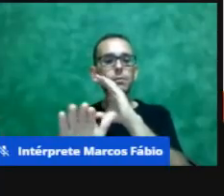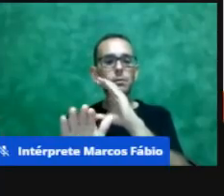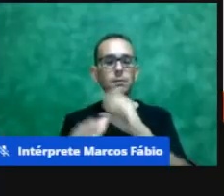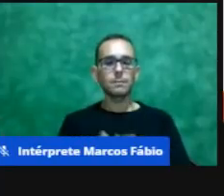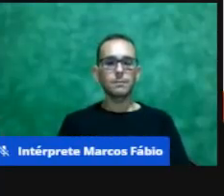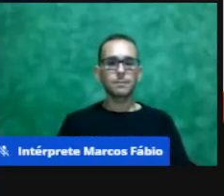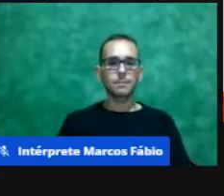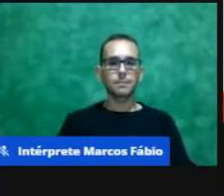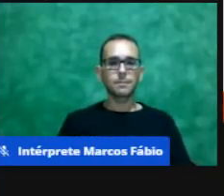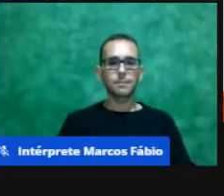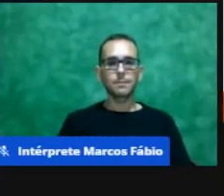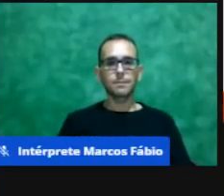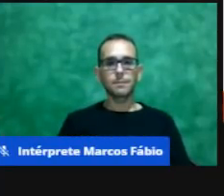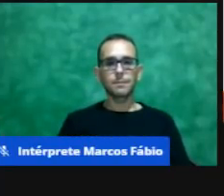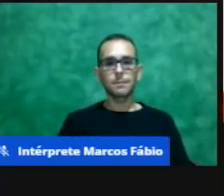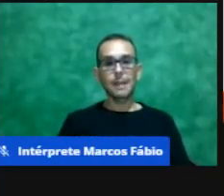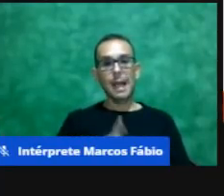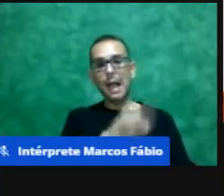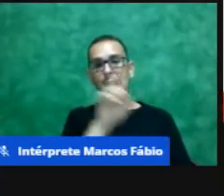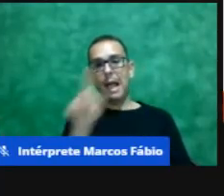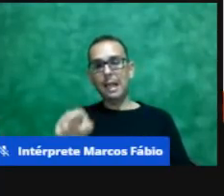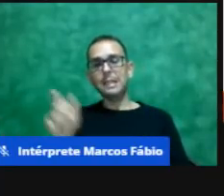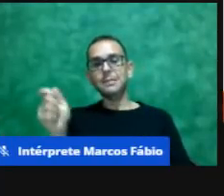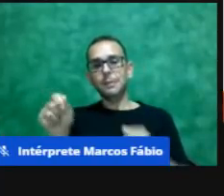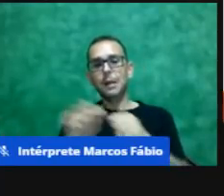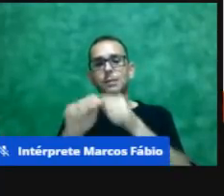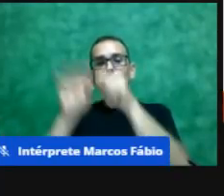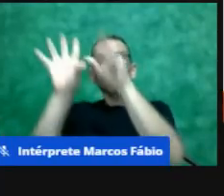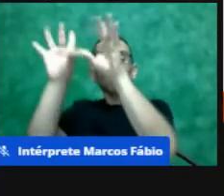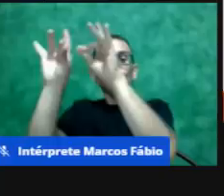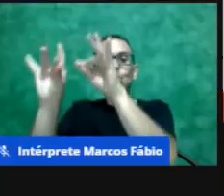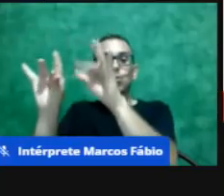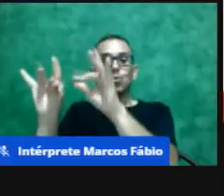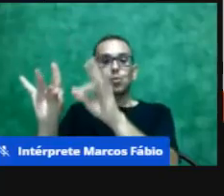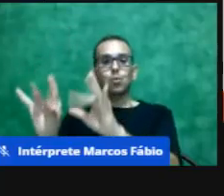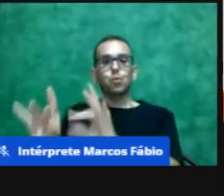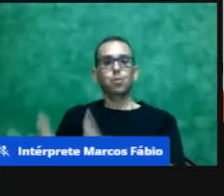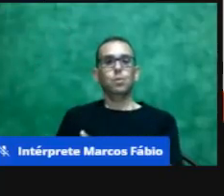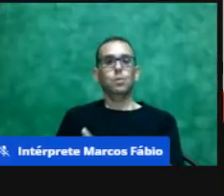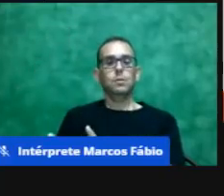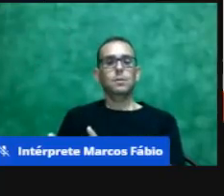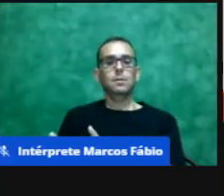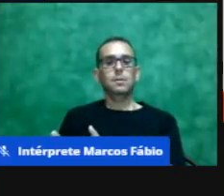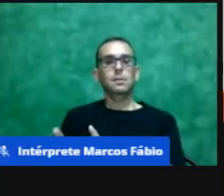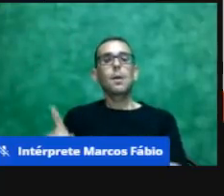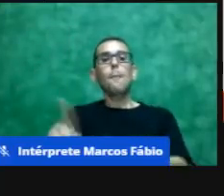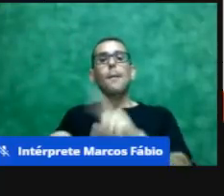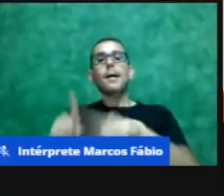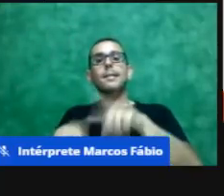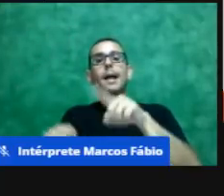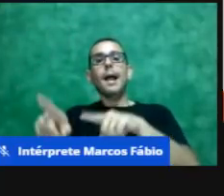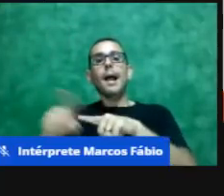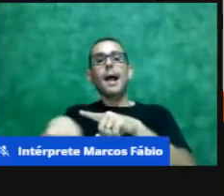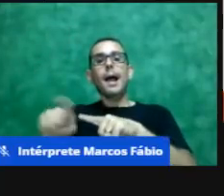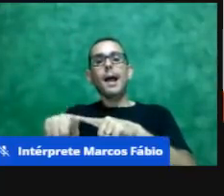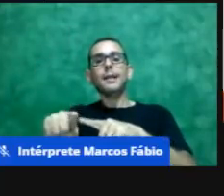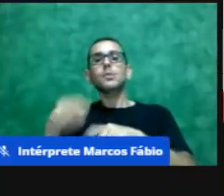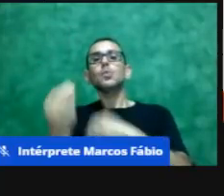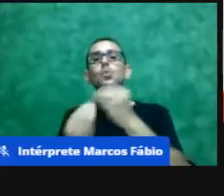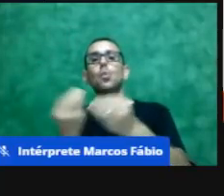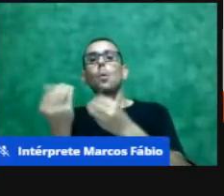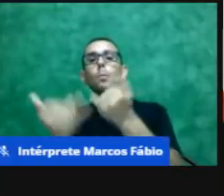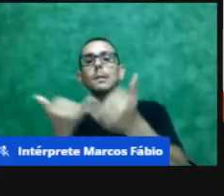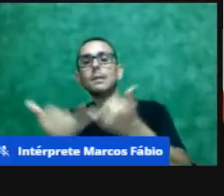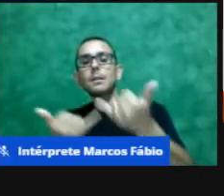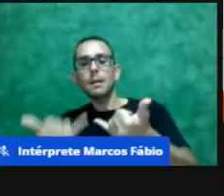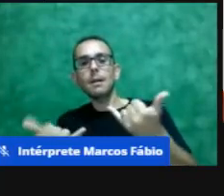base. E aí eu faço o quê? A descrição. Tá? Então eu coloco lá os materiais que vai precisar, como brincar, e eu coloco